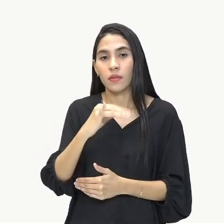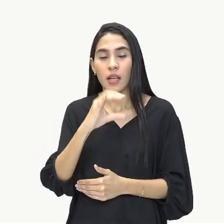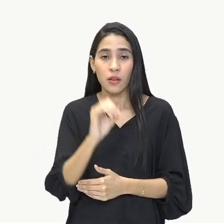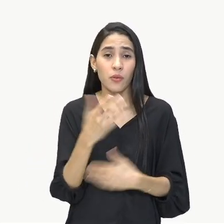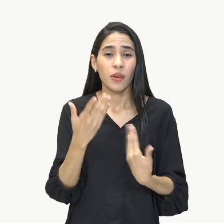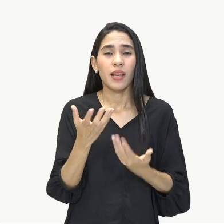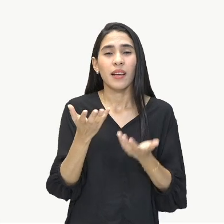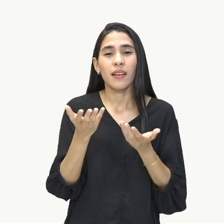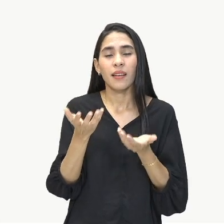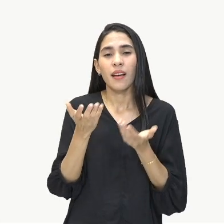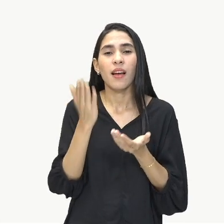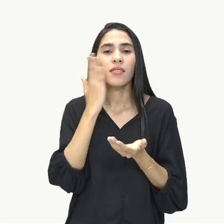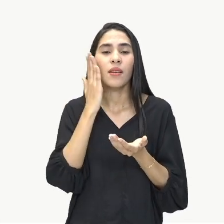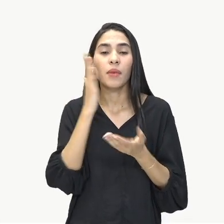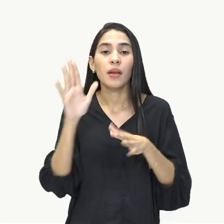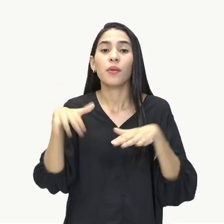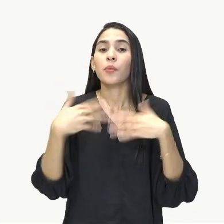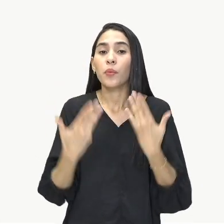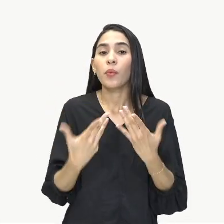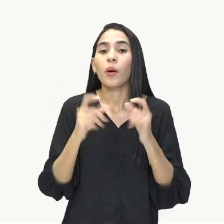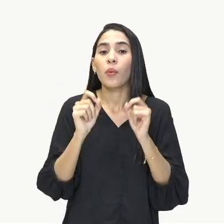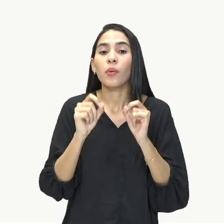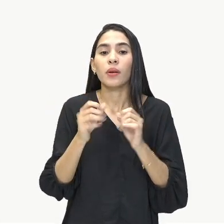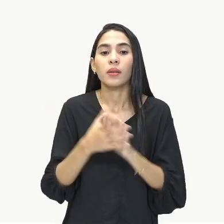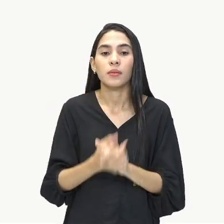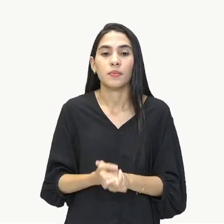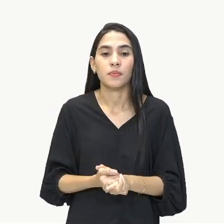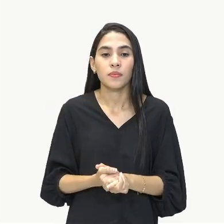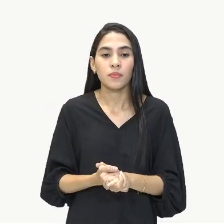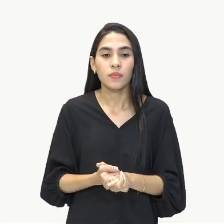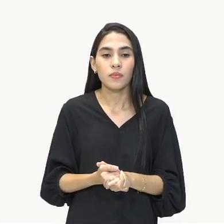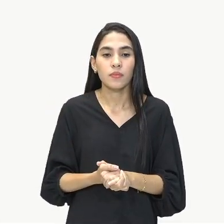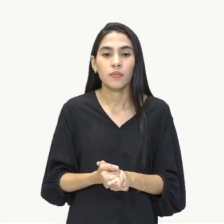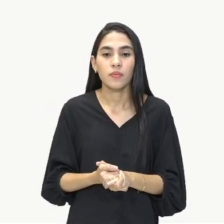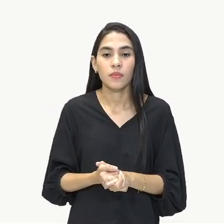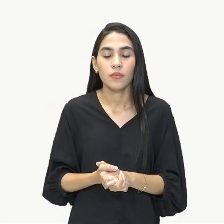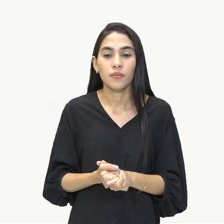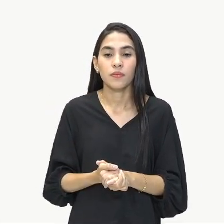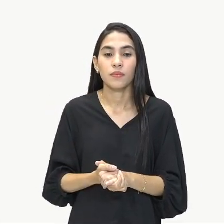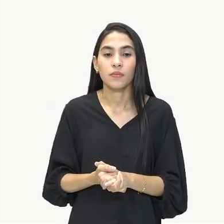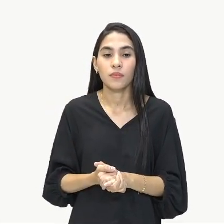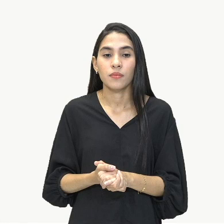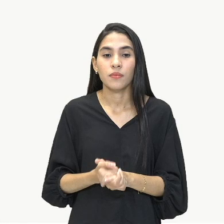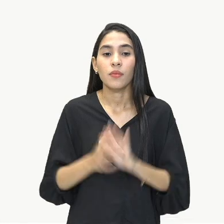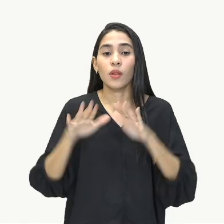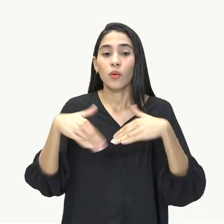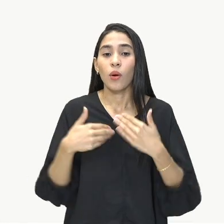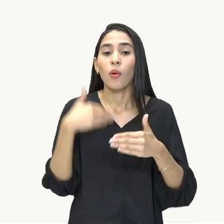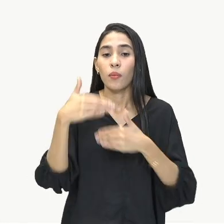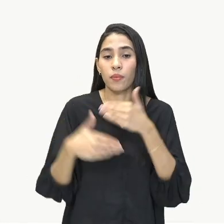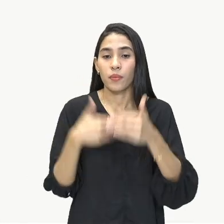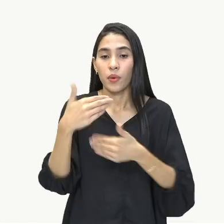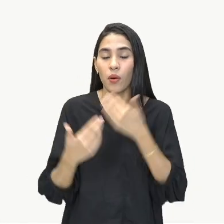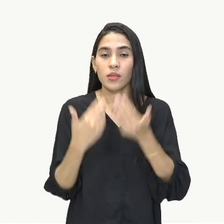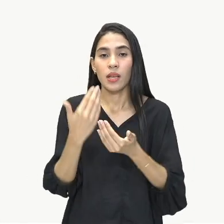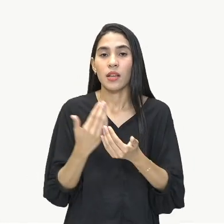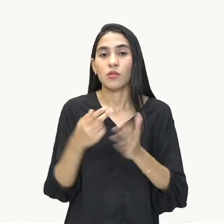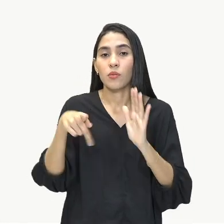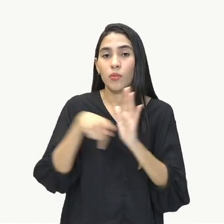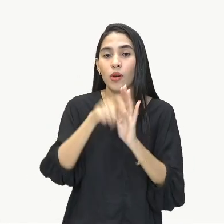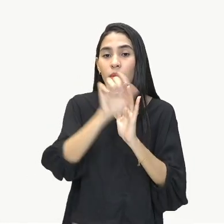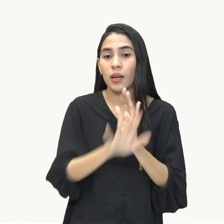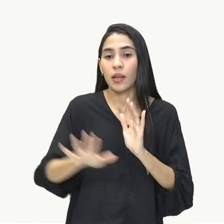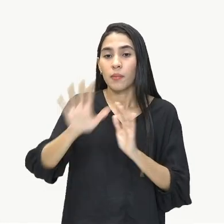saber quais são, né? A primeira questão diz assim, ó. Qual o processo representado